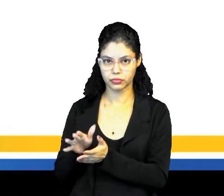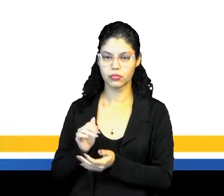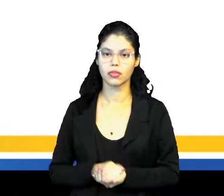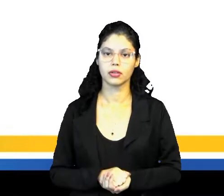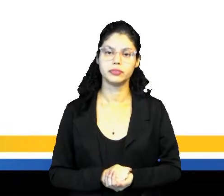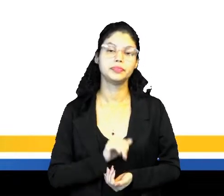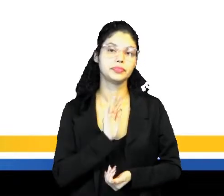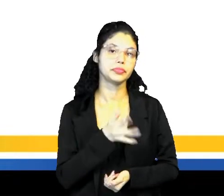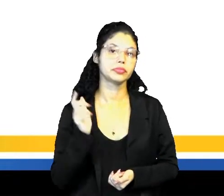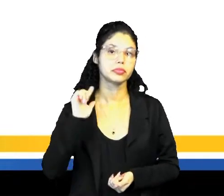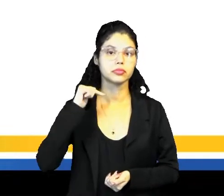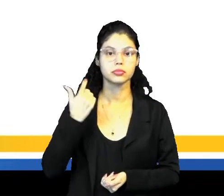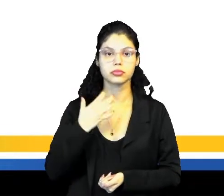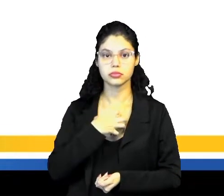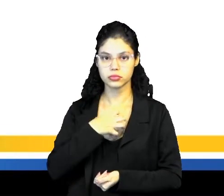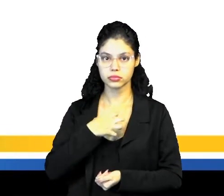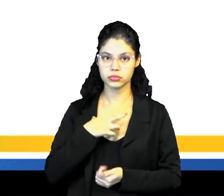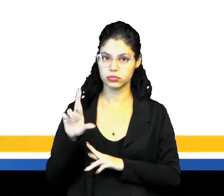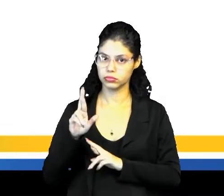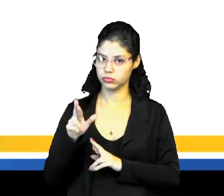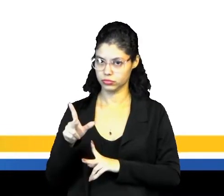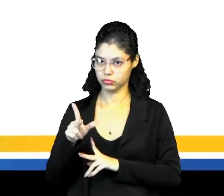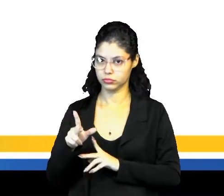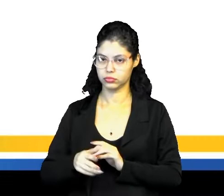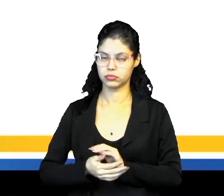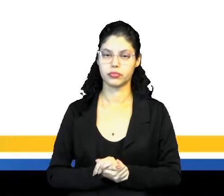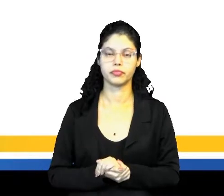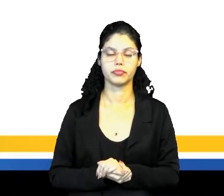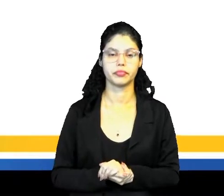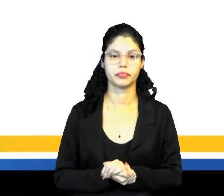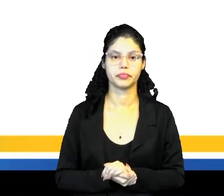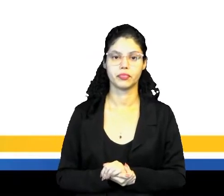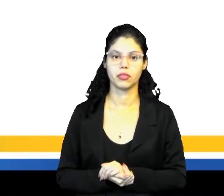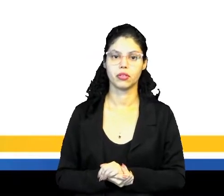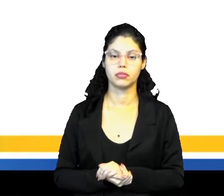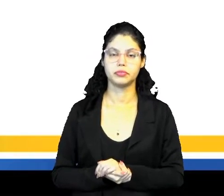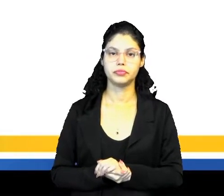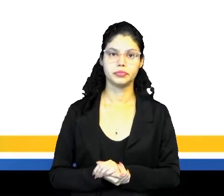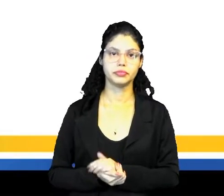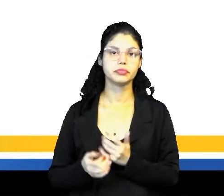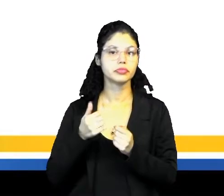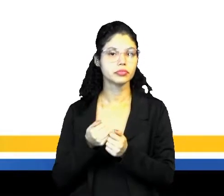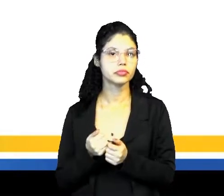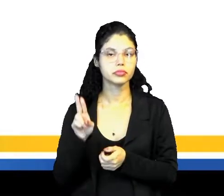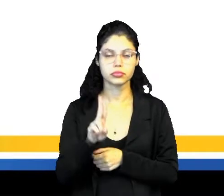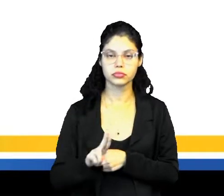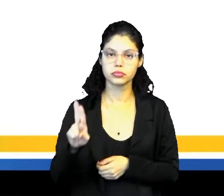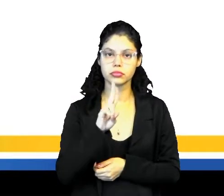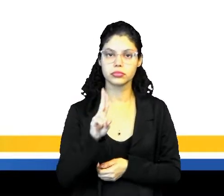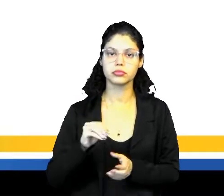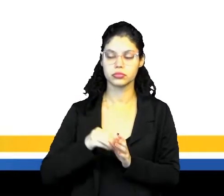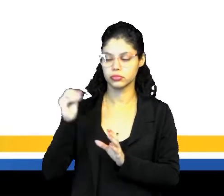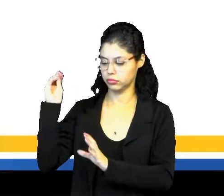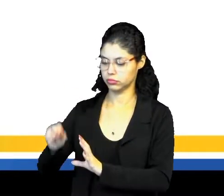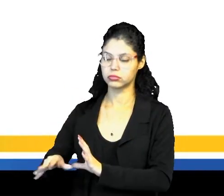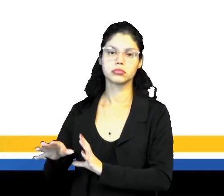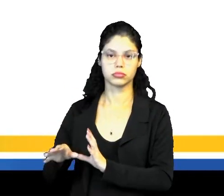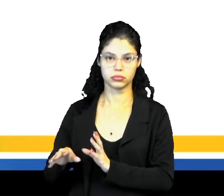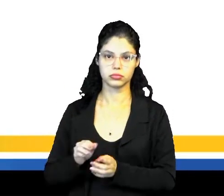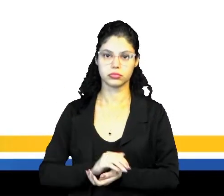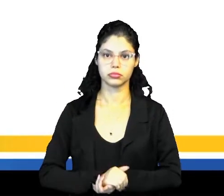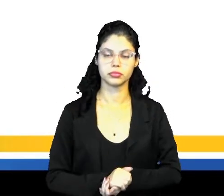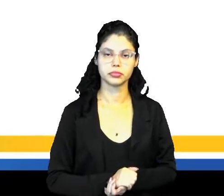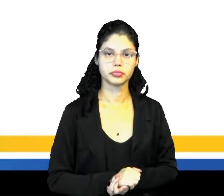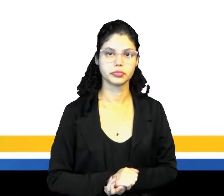videogame, ele já vai ter outro sentido completamente diferente, né? De que esse videogame não é mais útil, portanto, né, eu vou